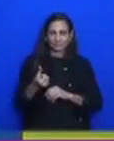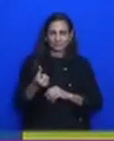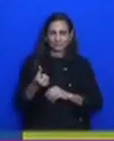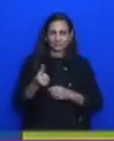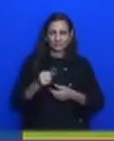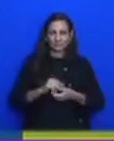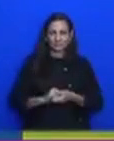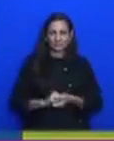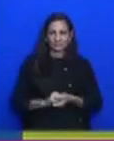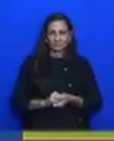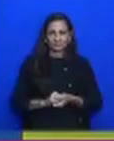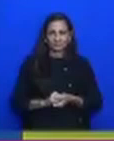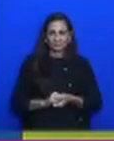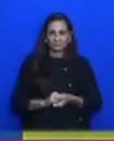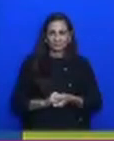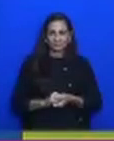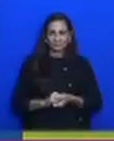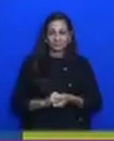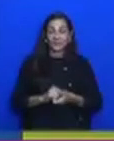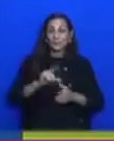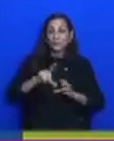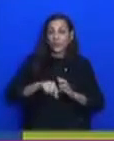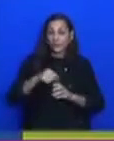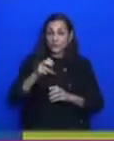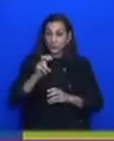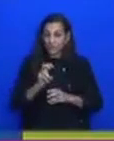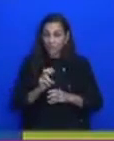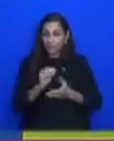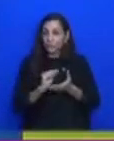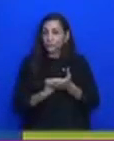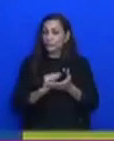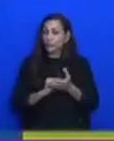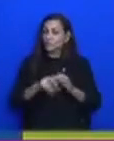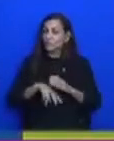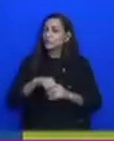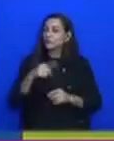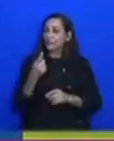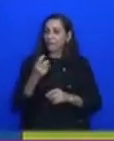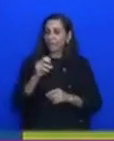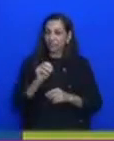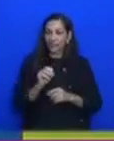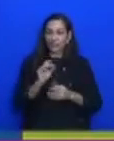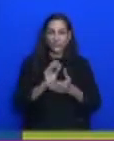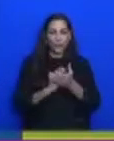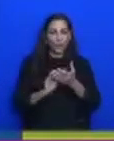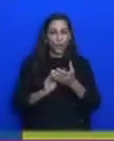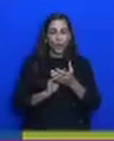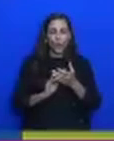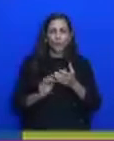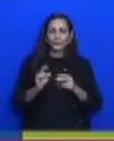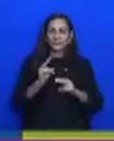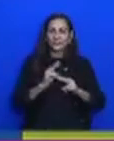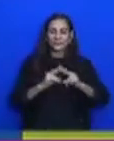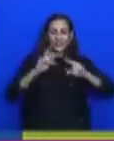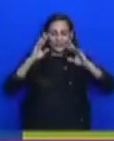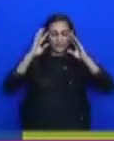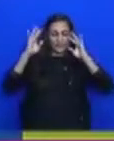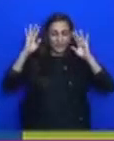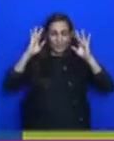Rosa, 06. Foram sorteados 5 números, faltam 10. Loterias Caixa, já